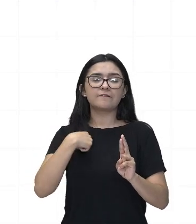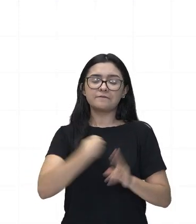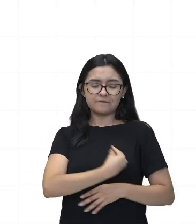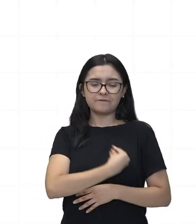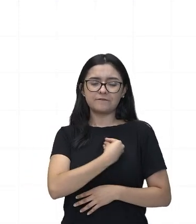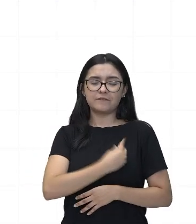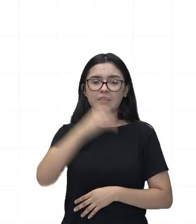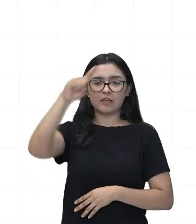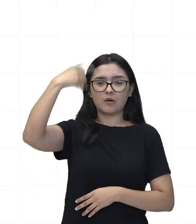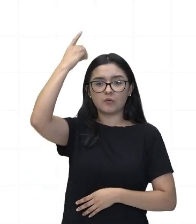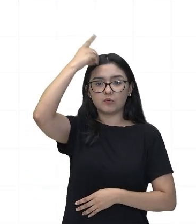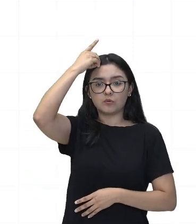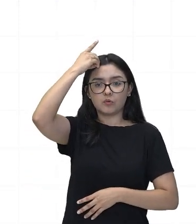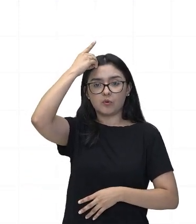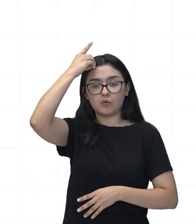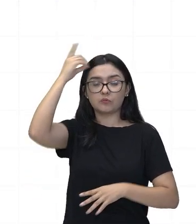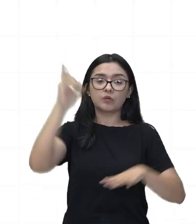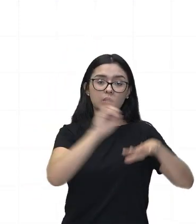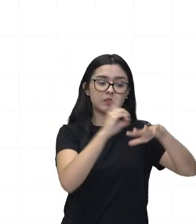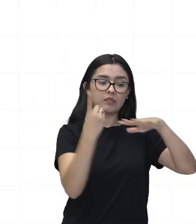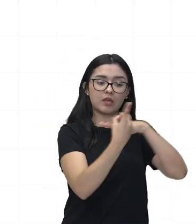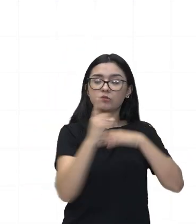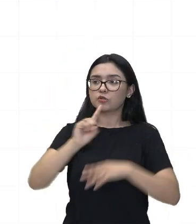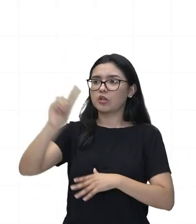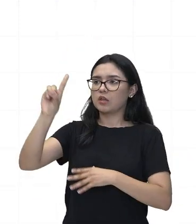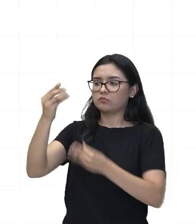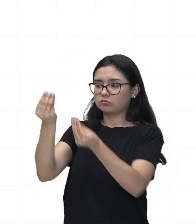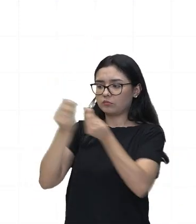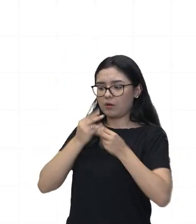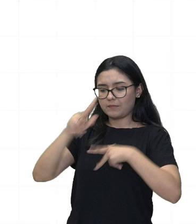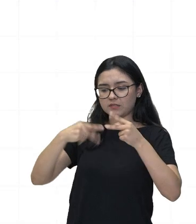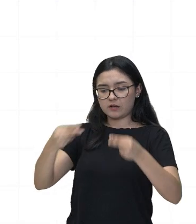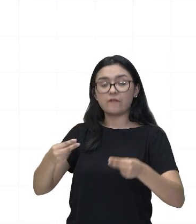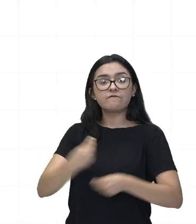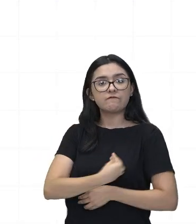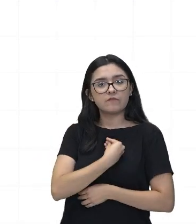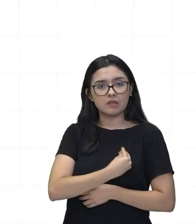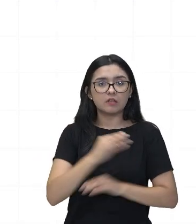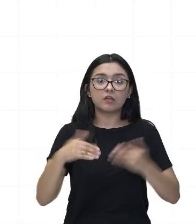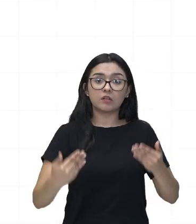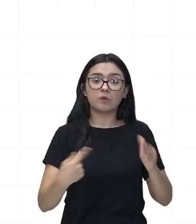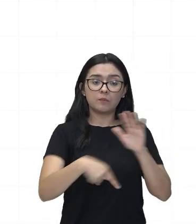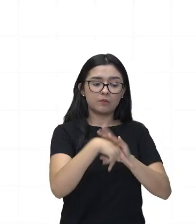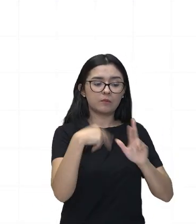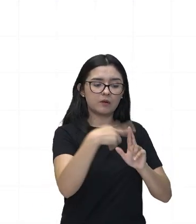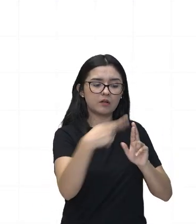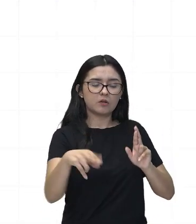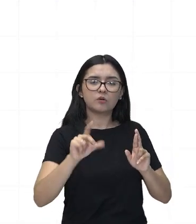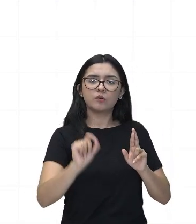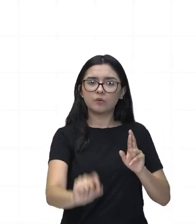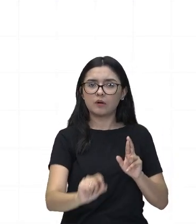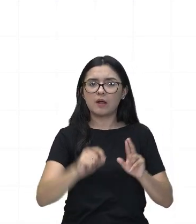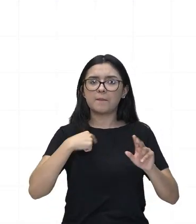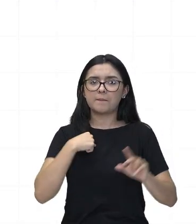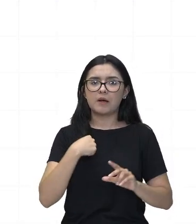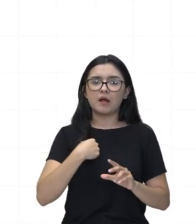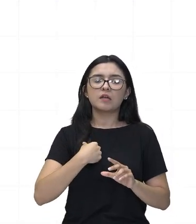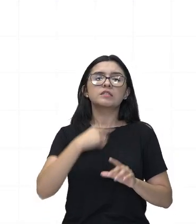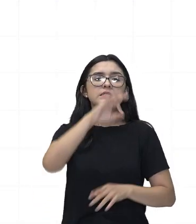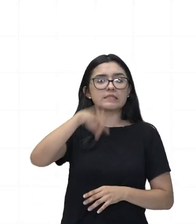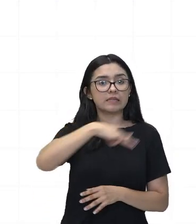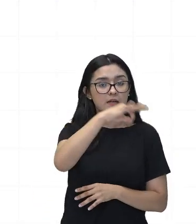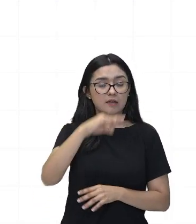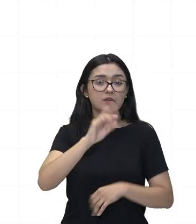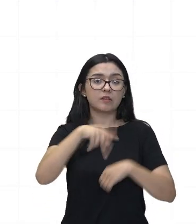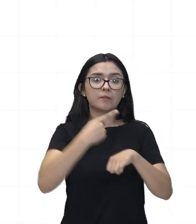um presente de Deus ou dos deuses. Para as religiões, não há nada mais sagrado